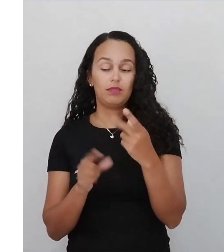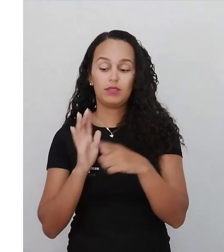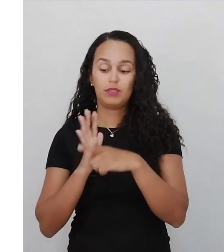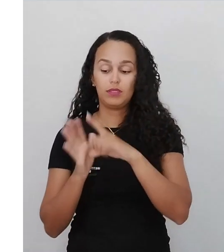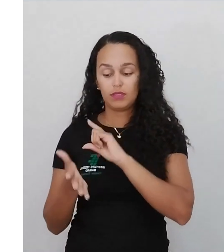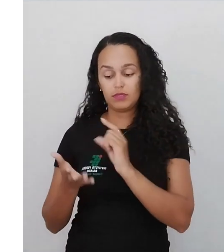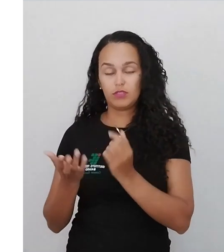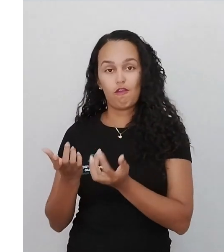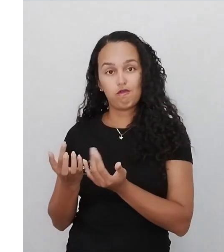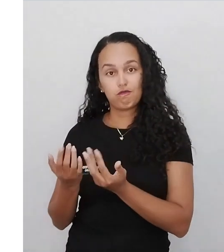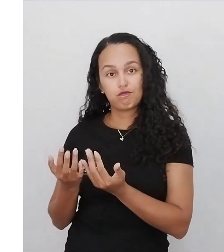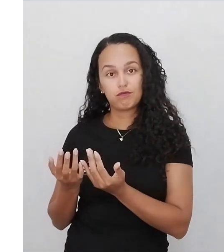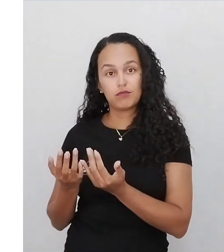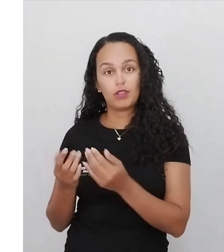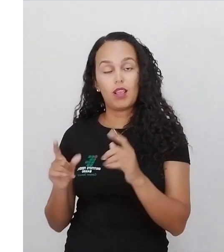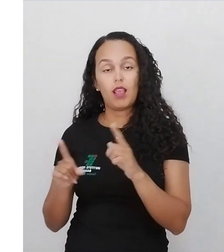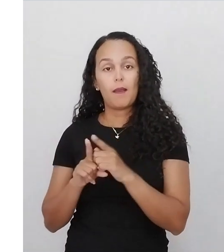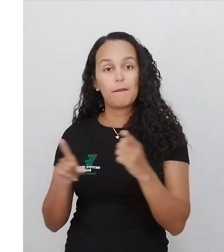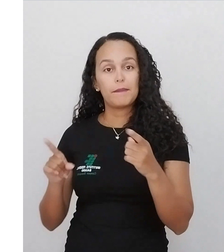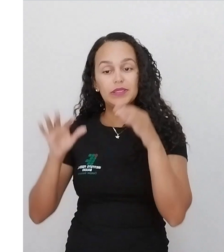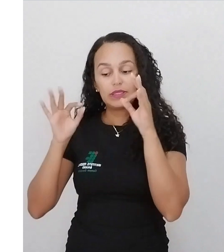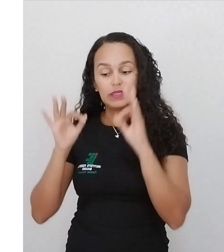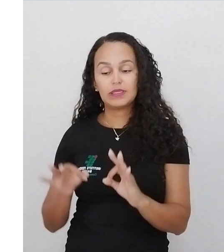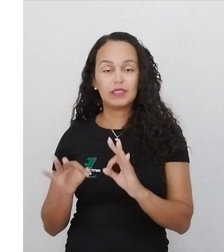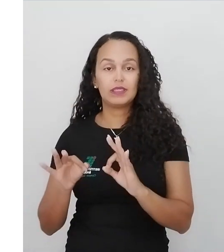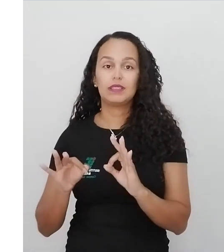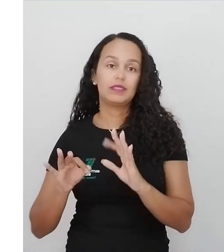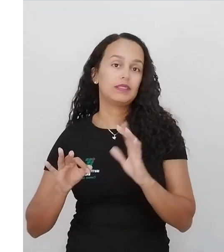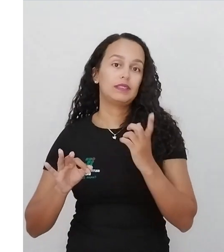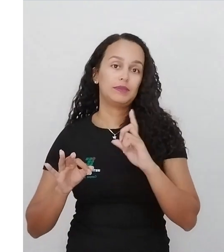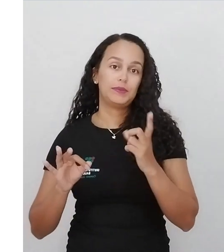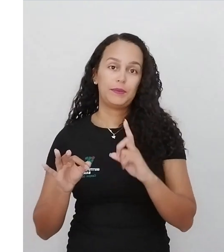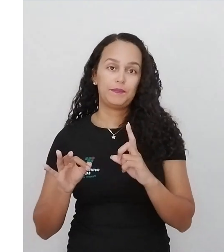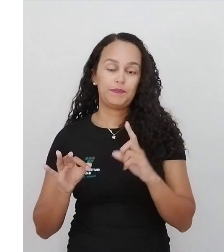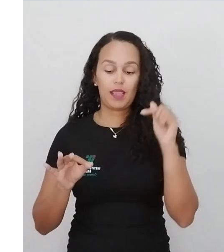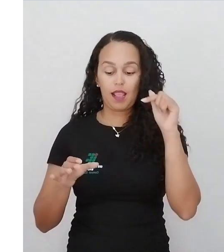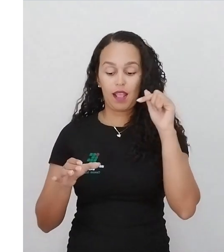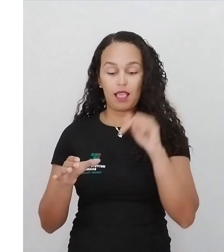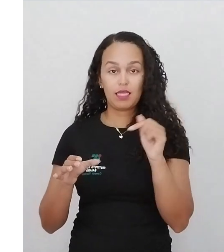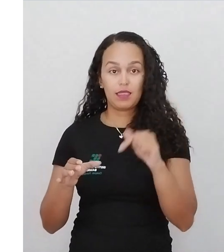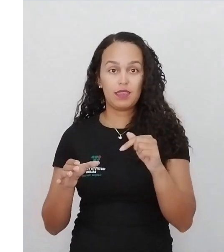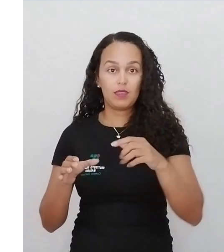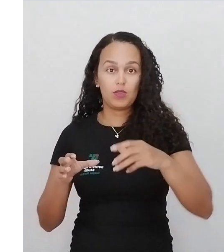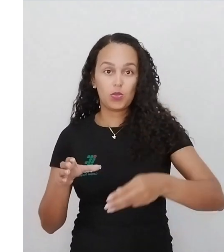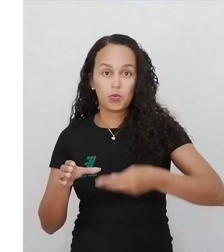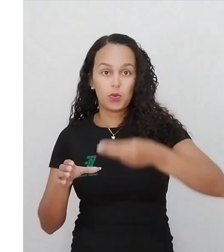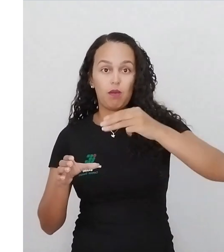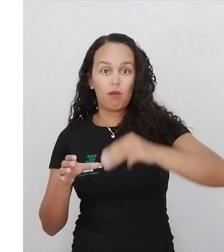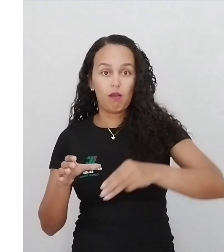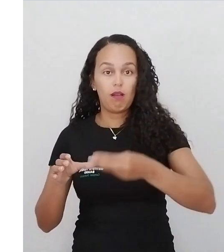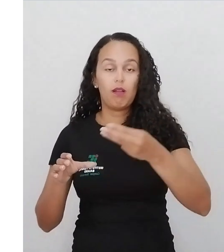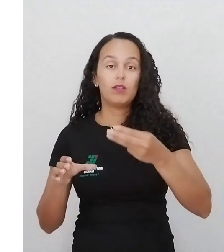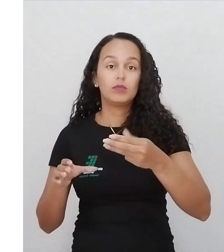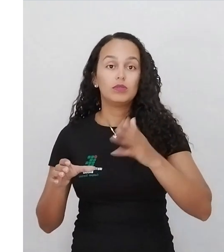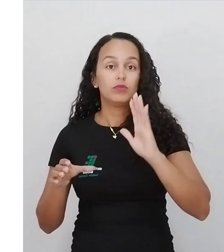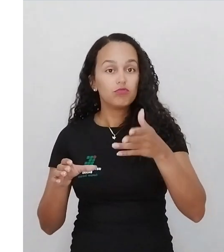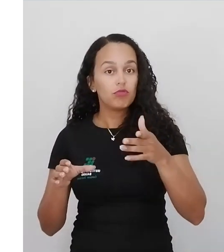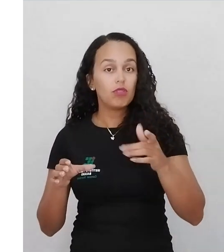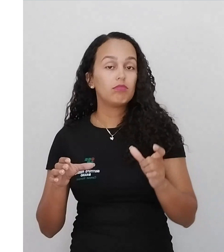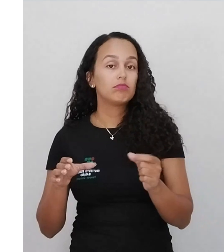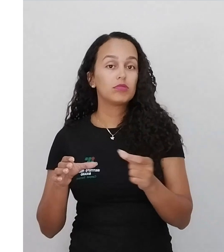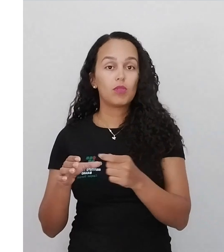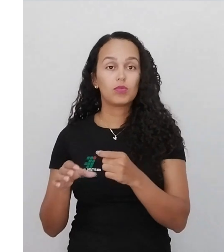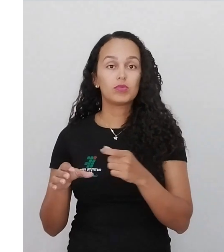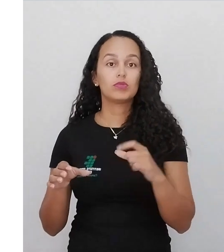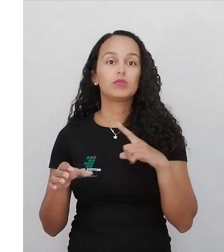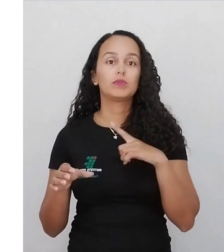de carne para colocar no frasco de vidro foi insuficiente. Então, provavelmente, naquele caldo já poderiam existir micro-organismos